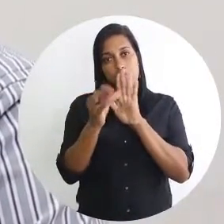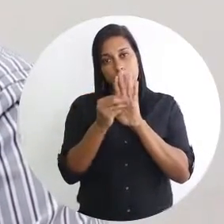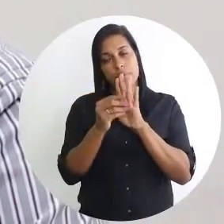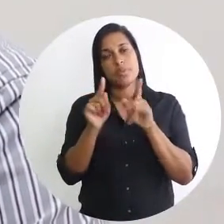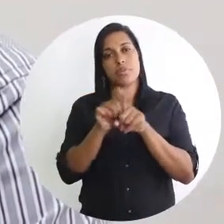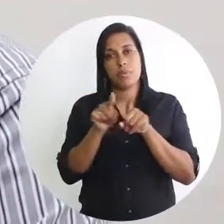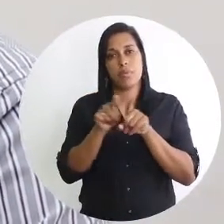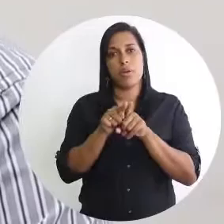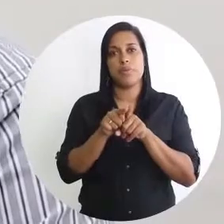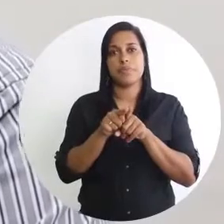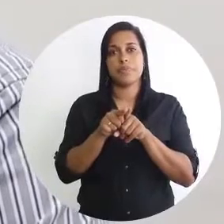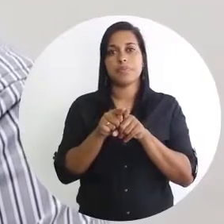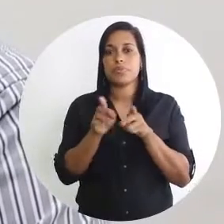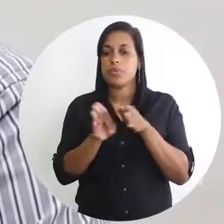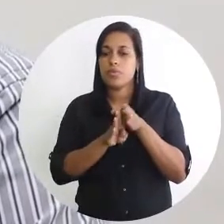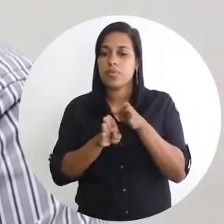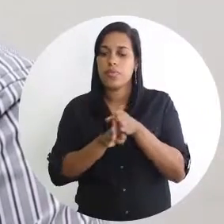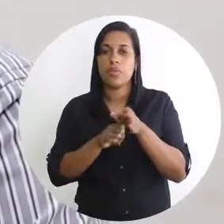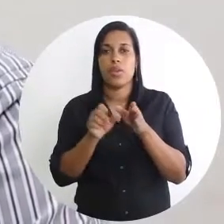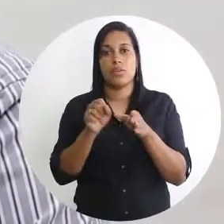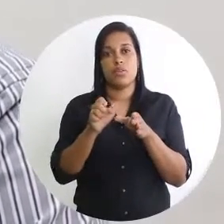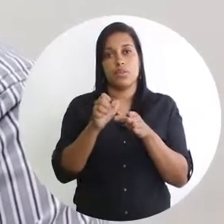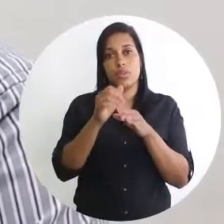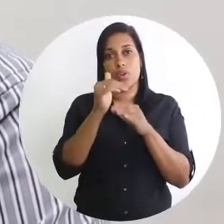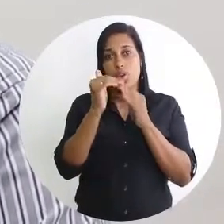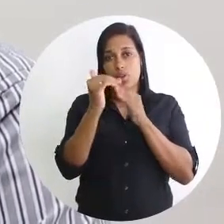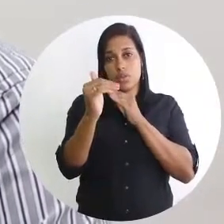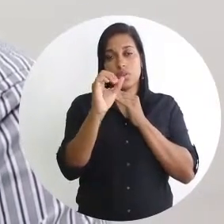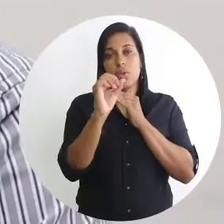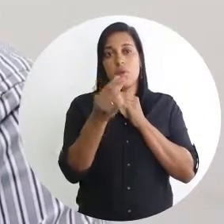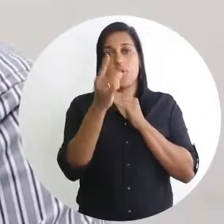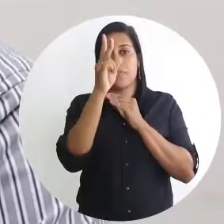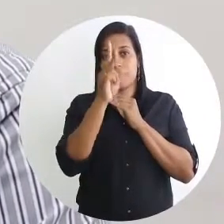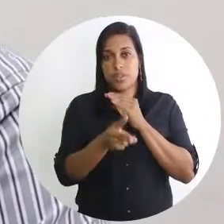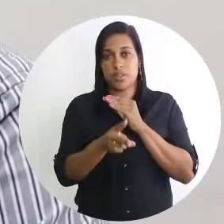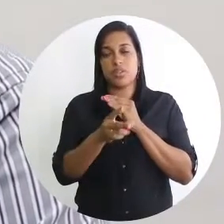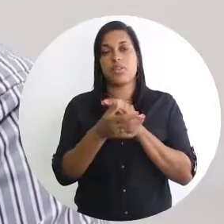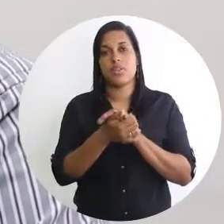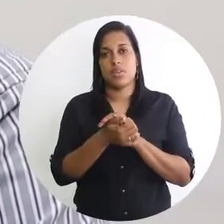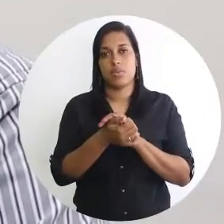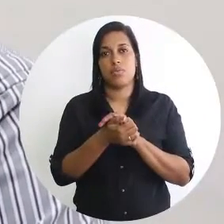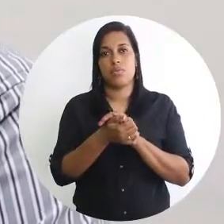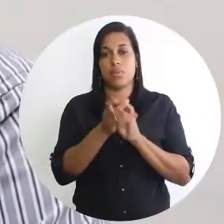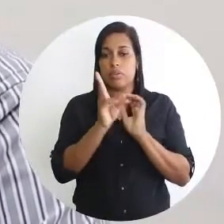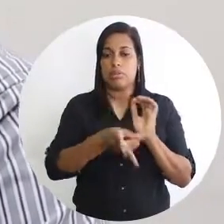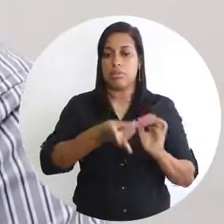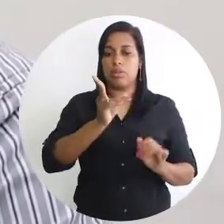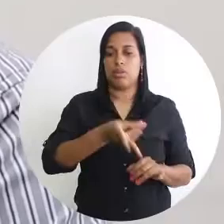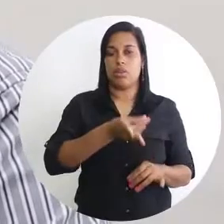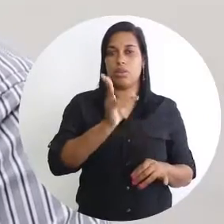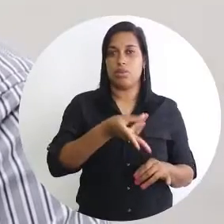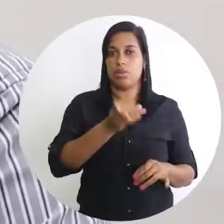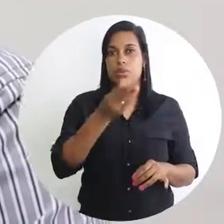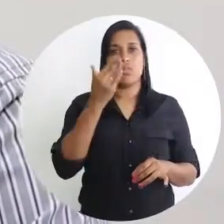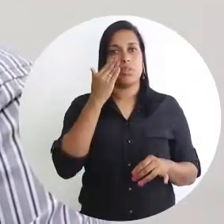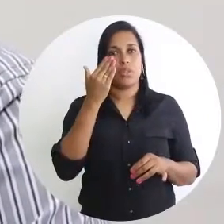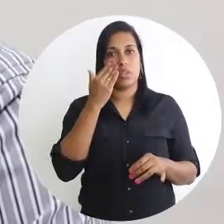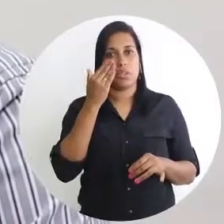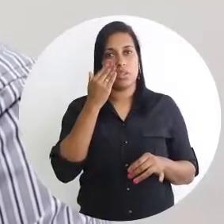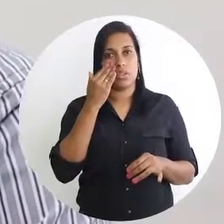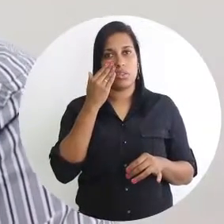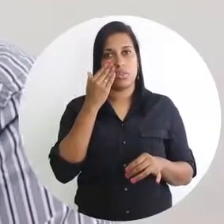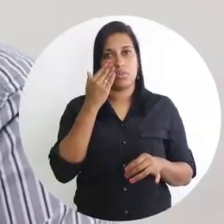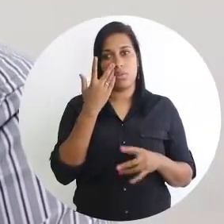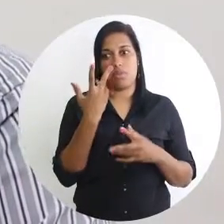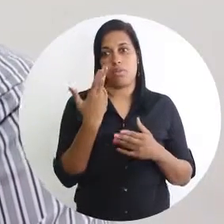a ele e você define a orientação, se é horizontal ou vertical, e esses componentes vão ser exibidos em sequência, eles não são sobrepostos como